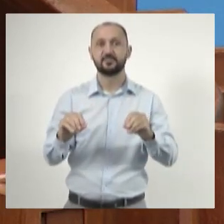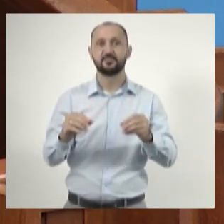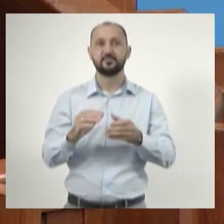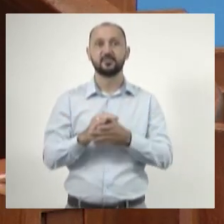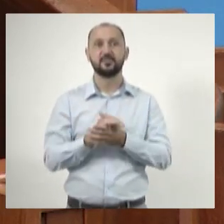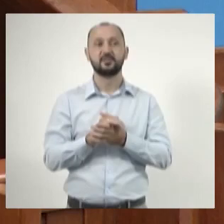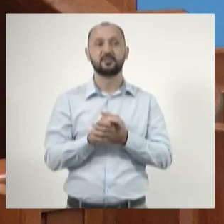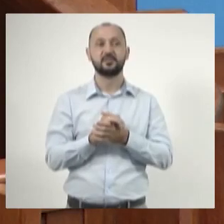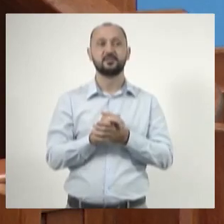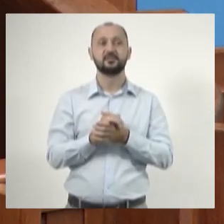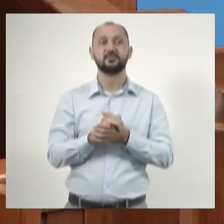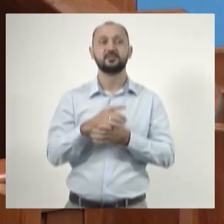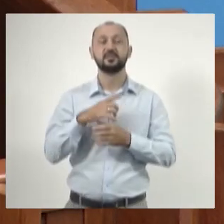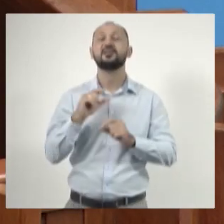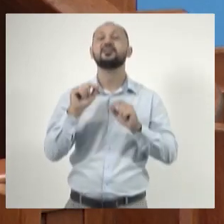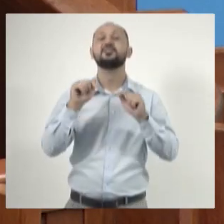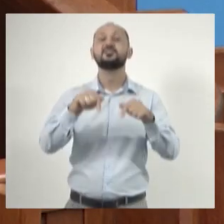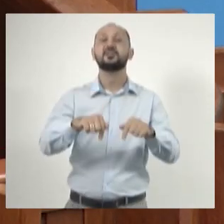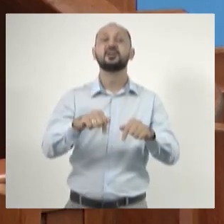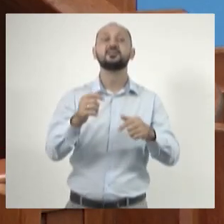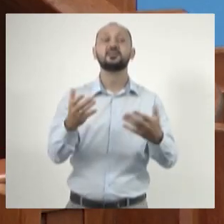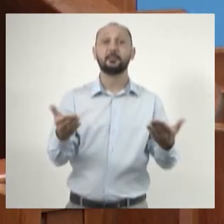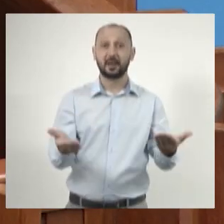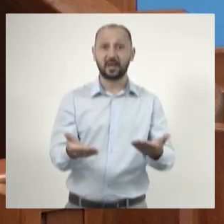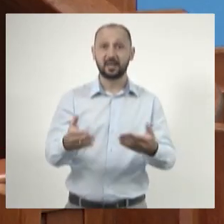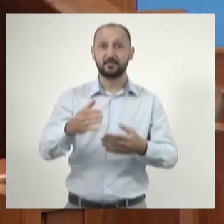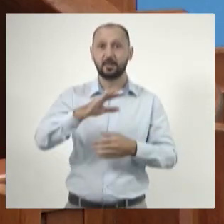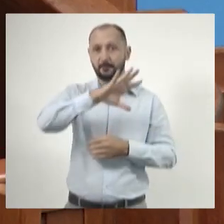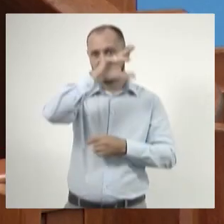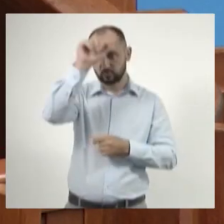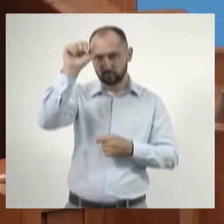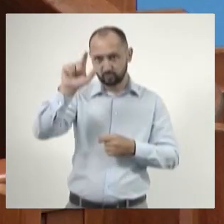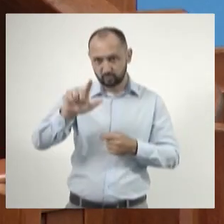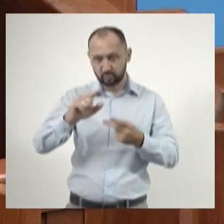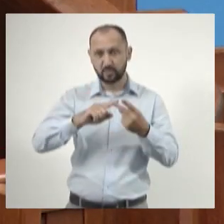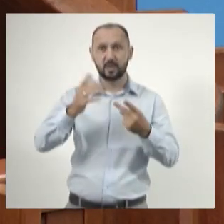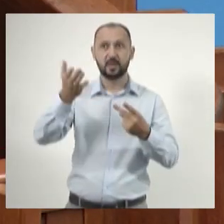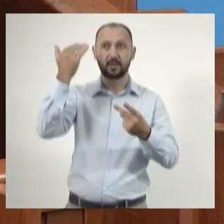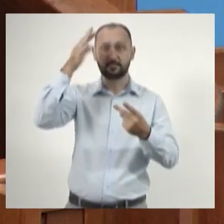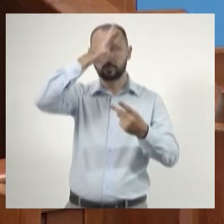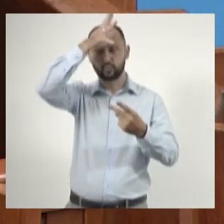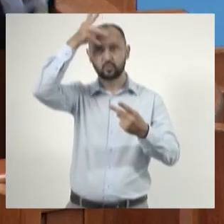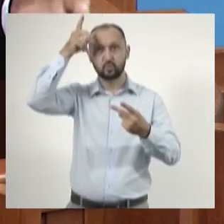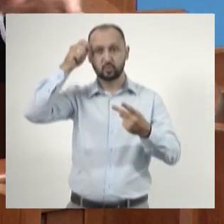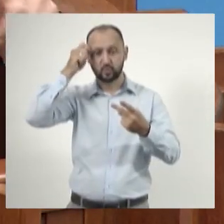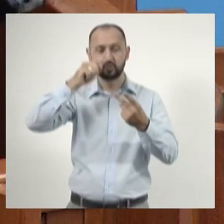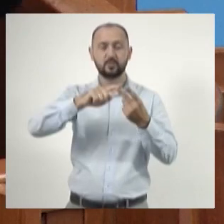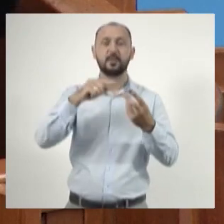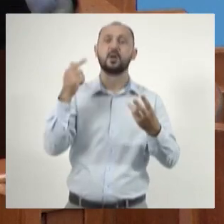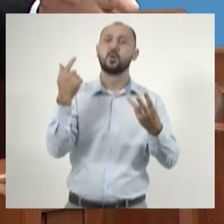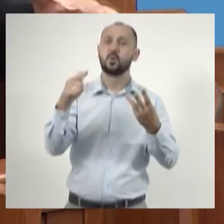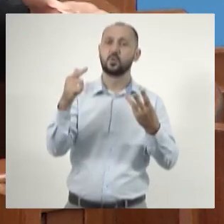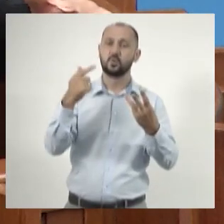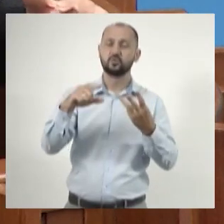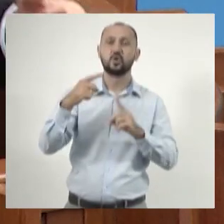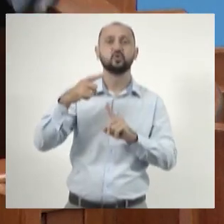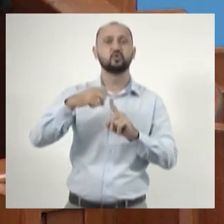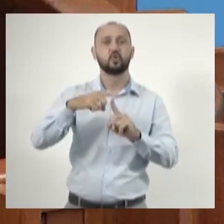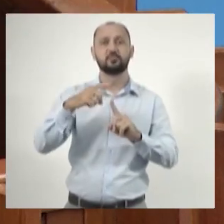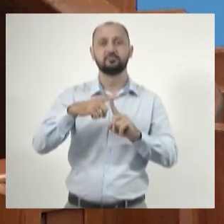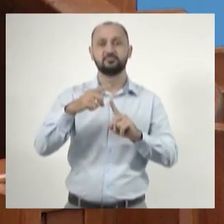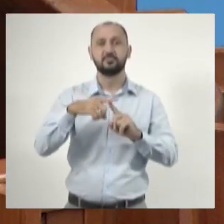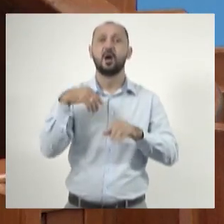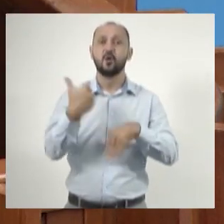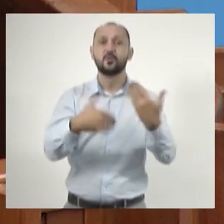e trouxesse para Mato Grosso do Sul e para Mato Grosso do Norte, para Goiás e para Tocantins,